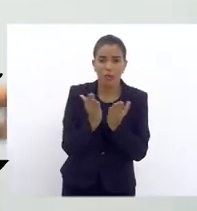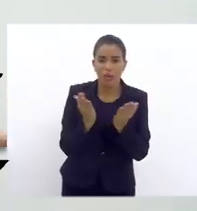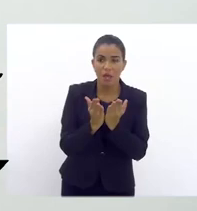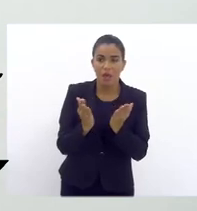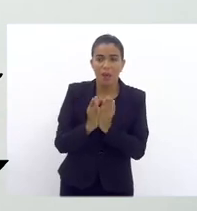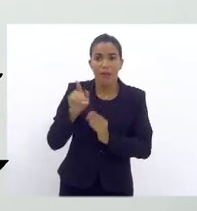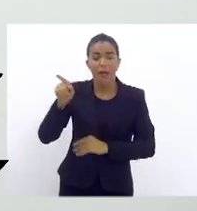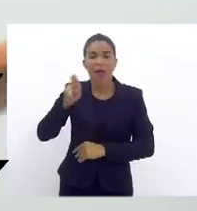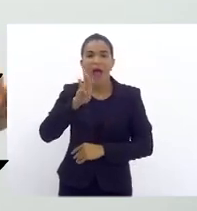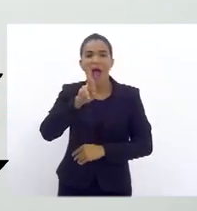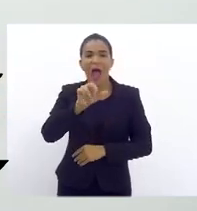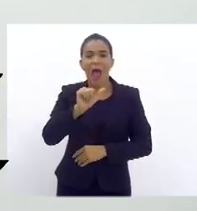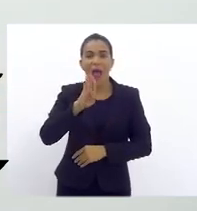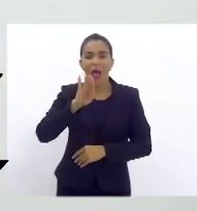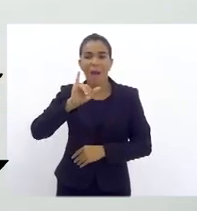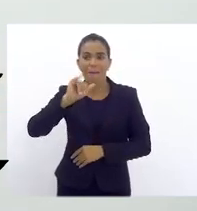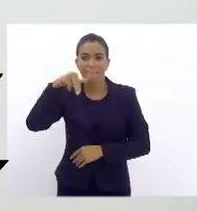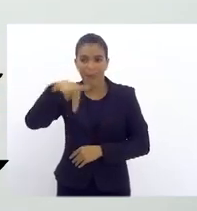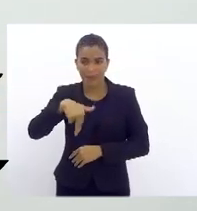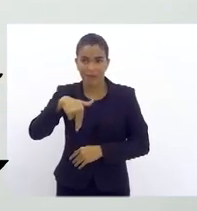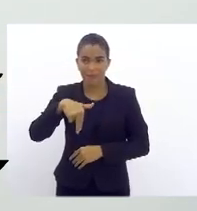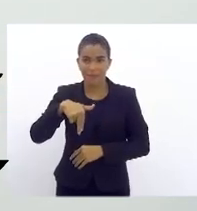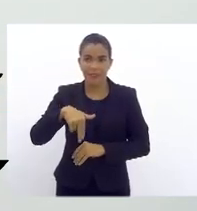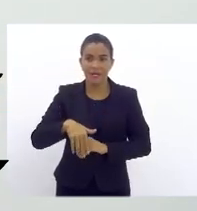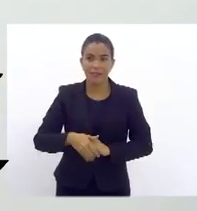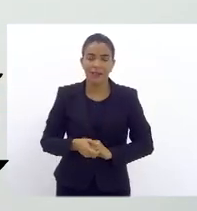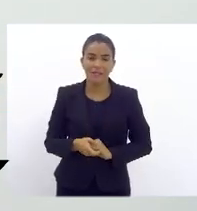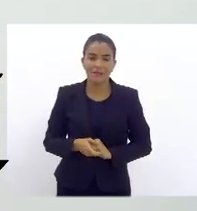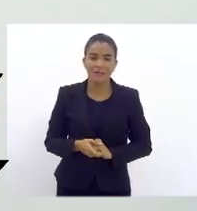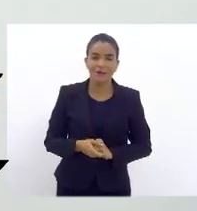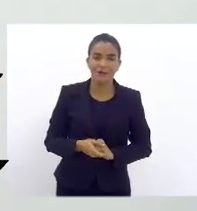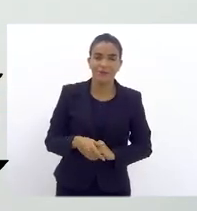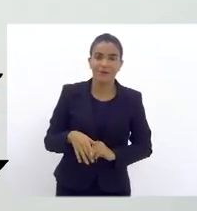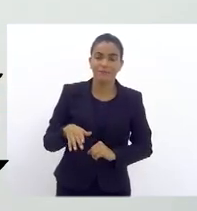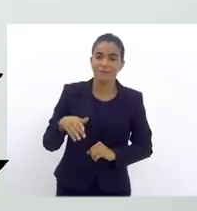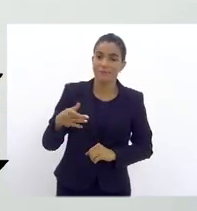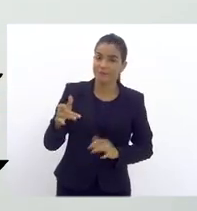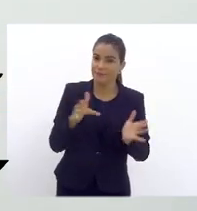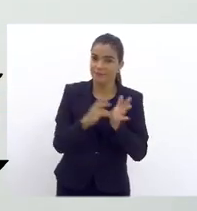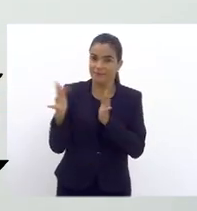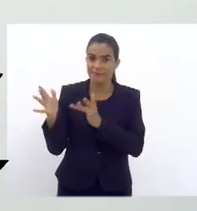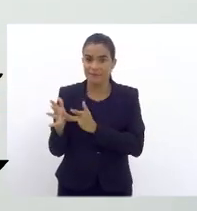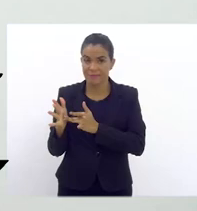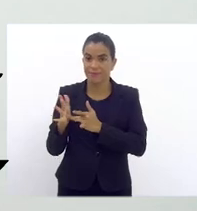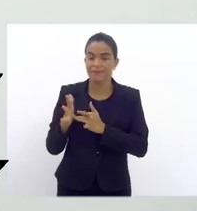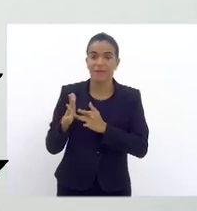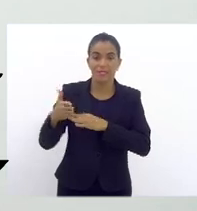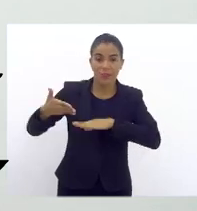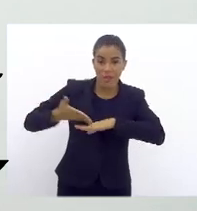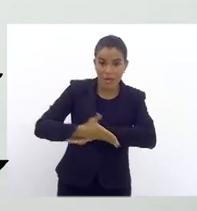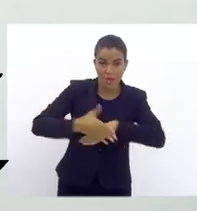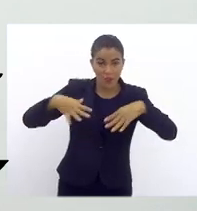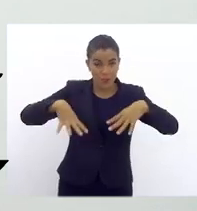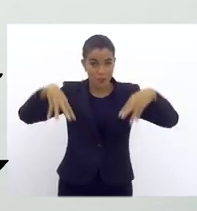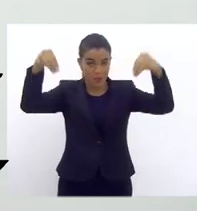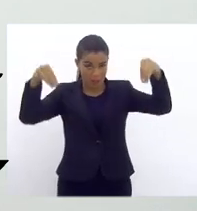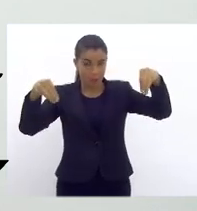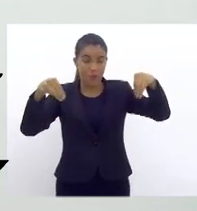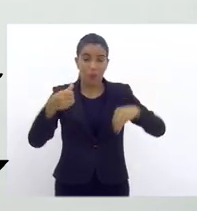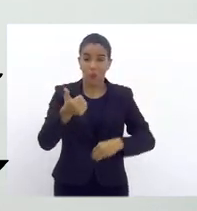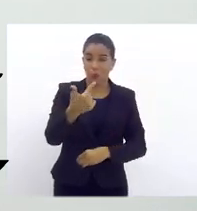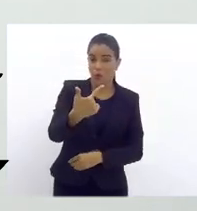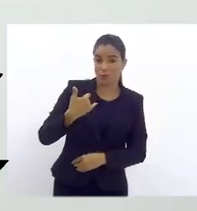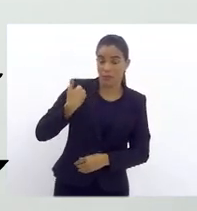Galileia ele tem pavor com o tempo esse negócio quando Jesus ele vai entrar no templo com 12 anos de idade